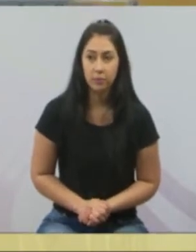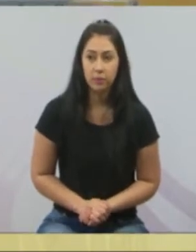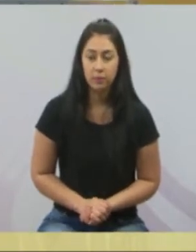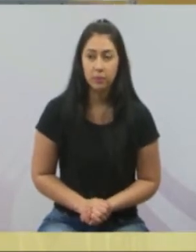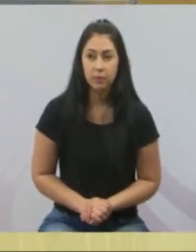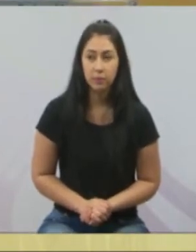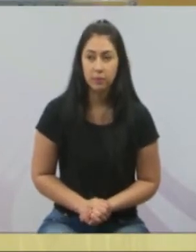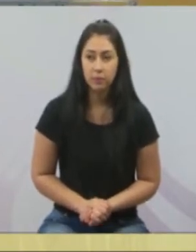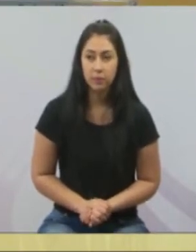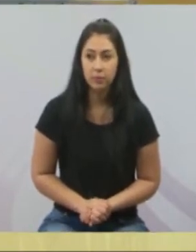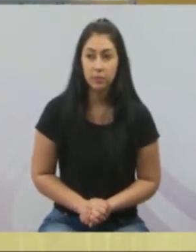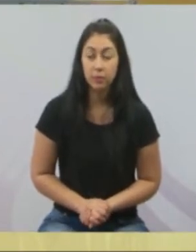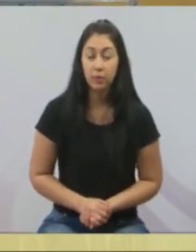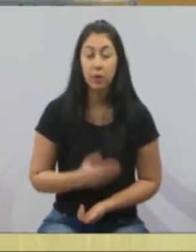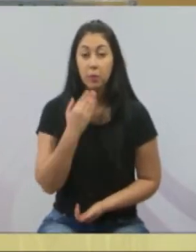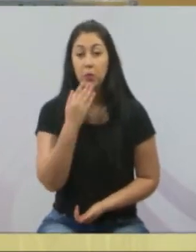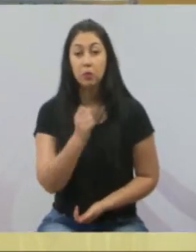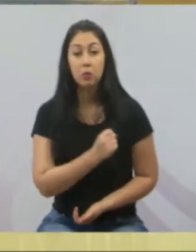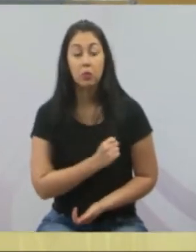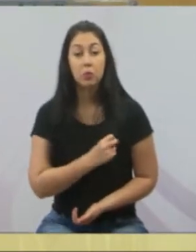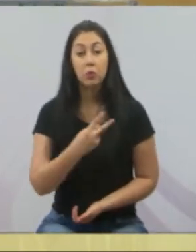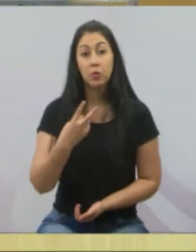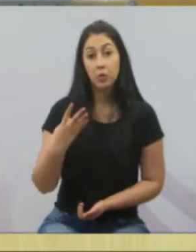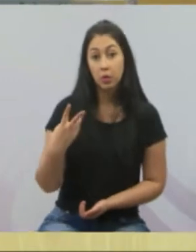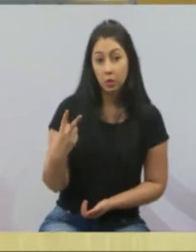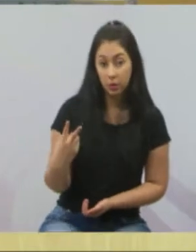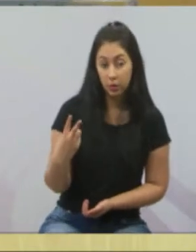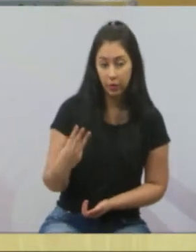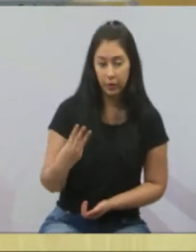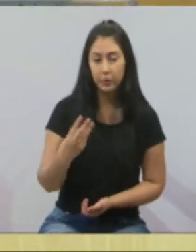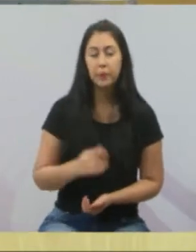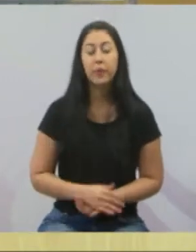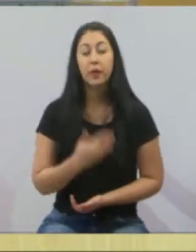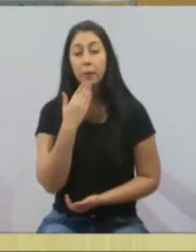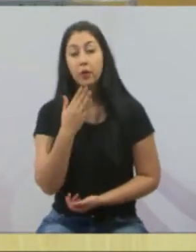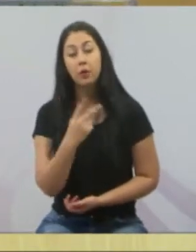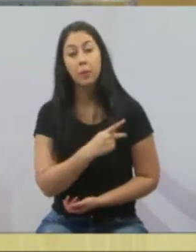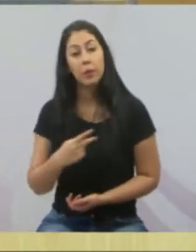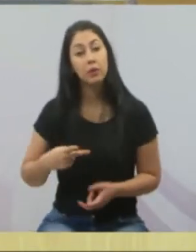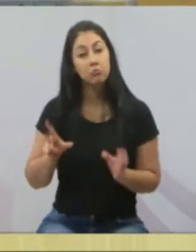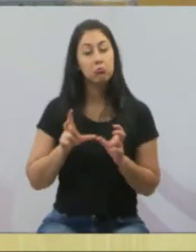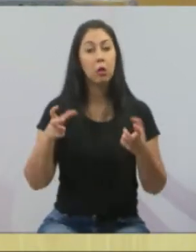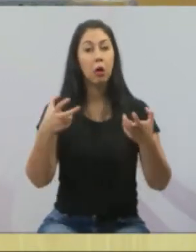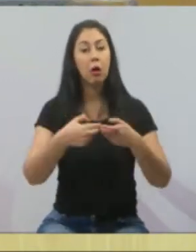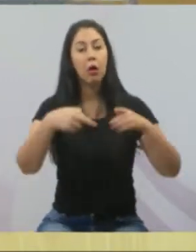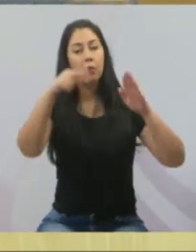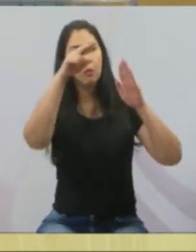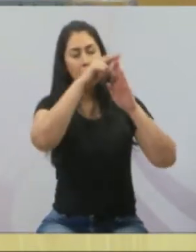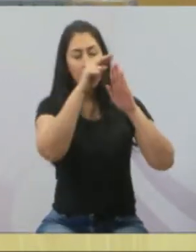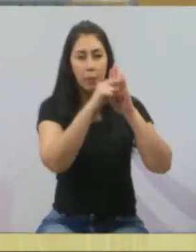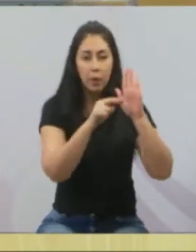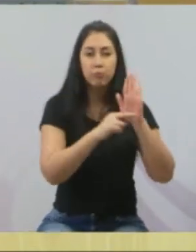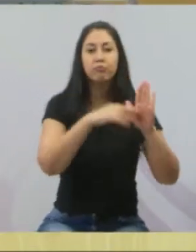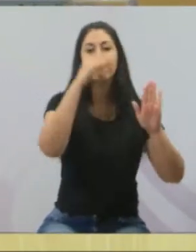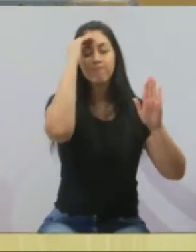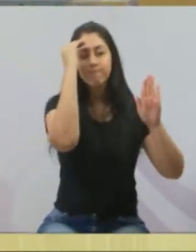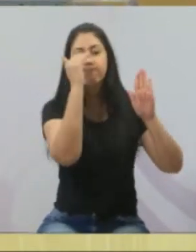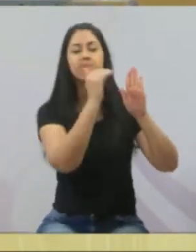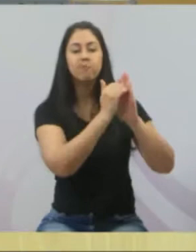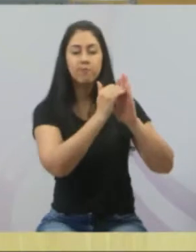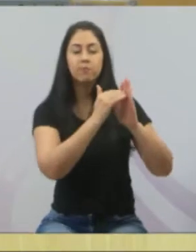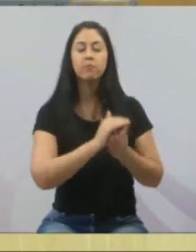CNASPS e COBAP, iniciaram processo de denúncia e mobilização em relação à necessidade da suspensão dos consignados, que